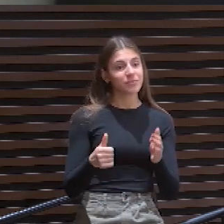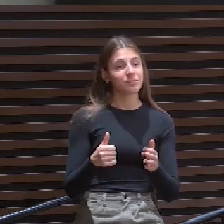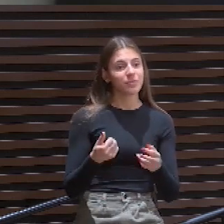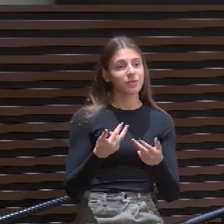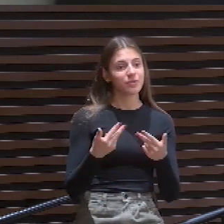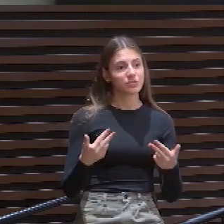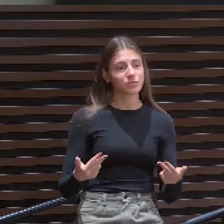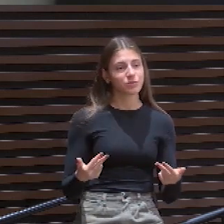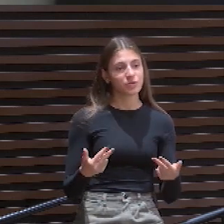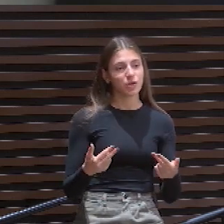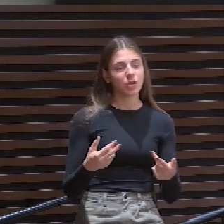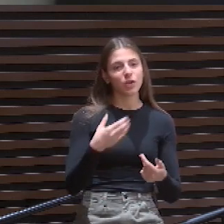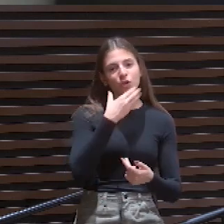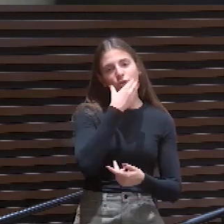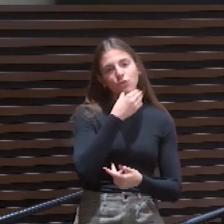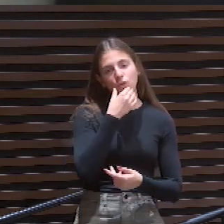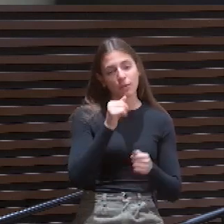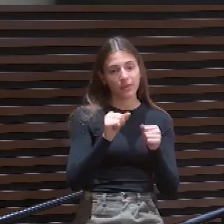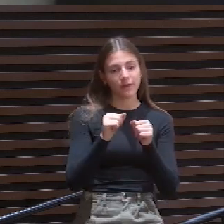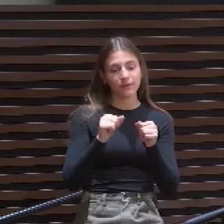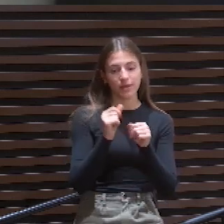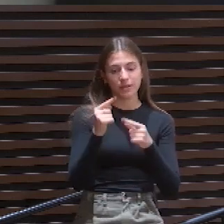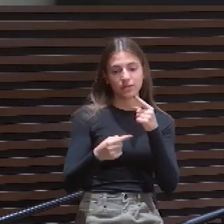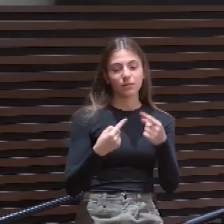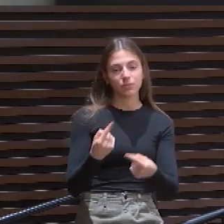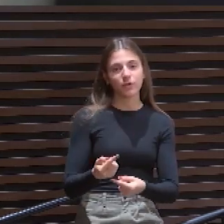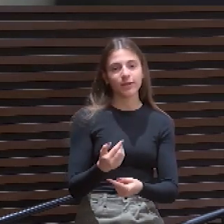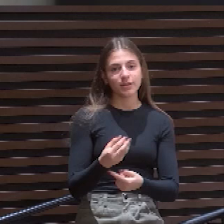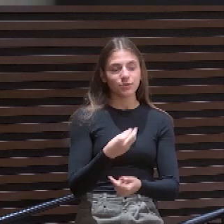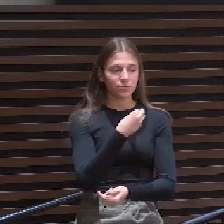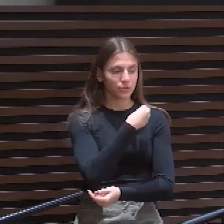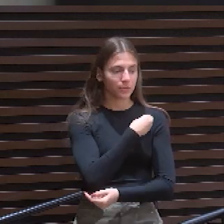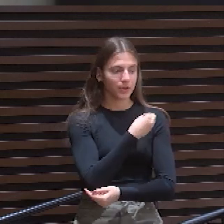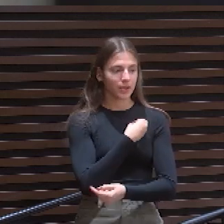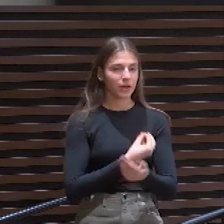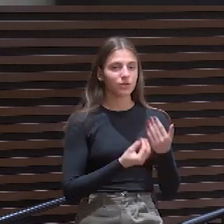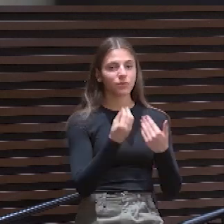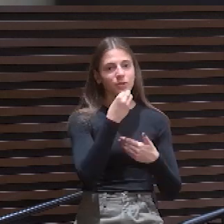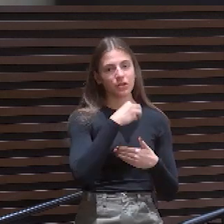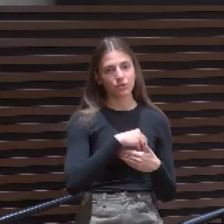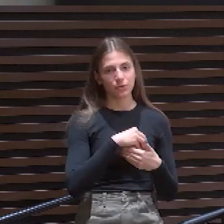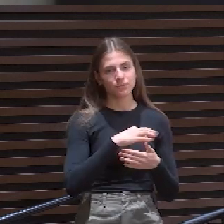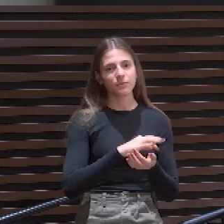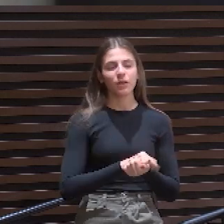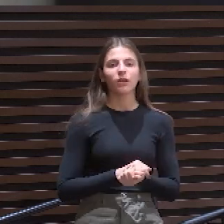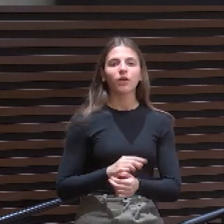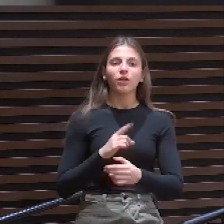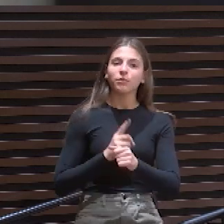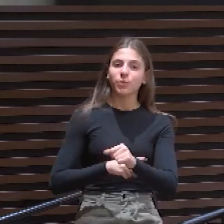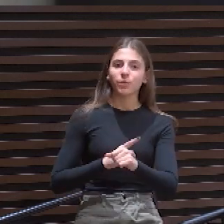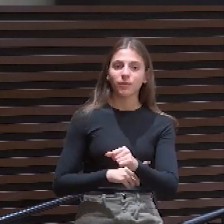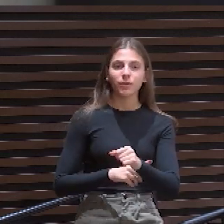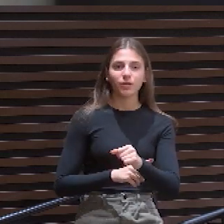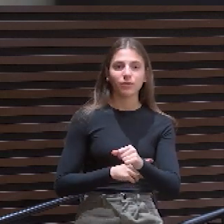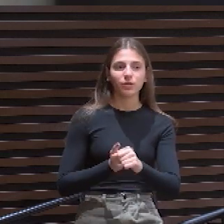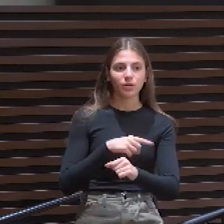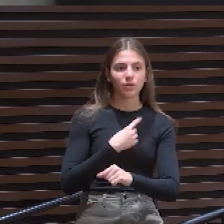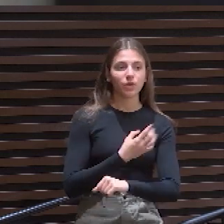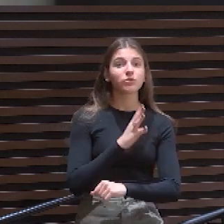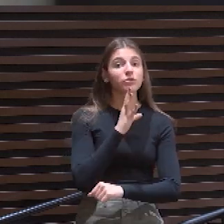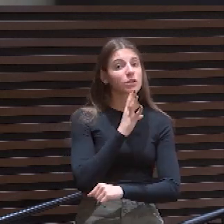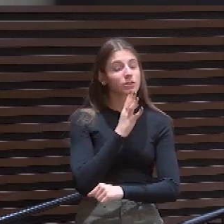homem decorrente da queda no jardim do Éden. Ao passarmos a conhecedores do bem e do